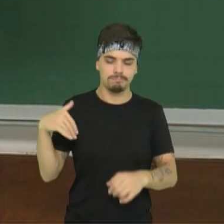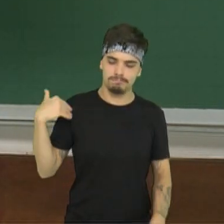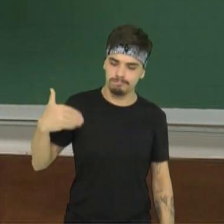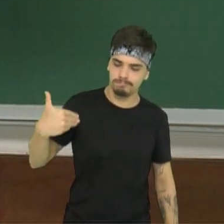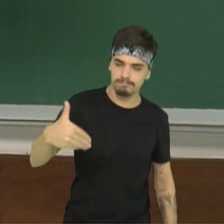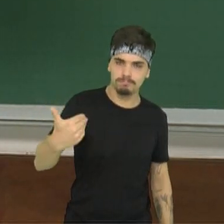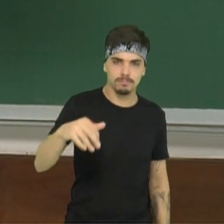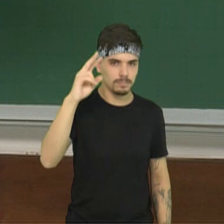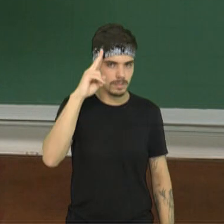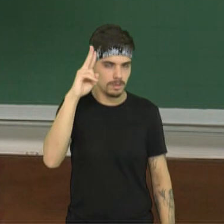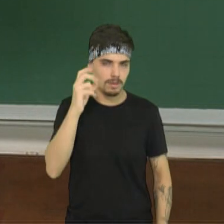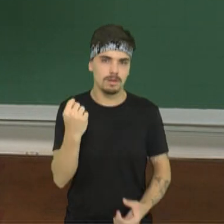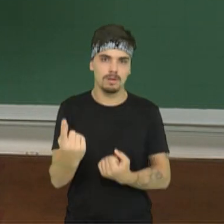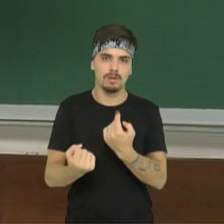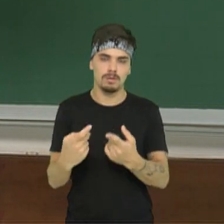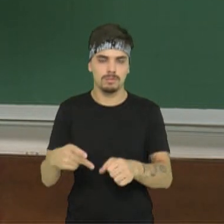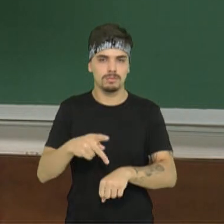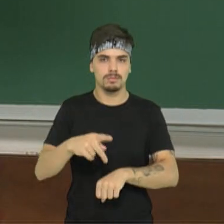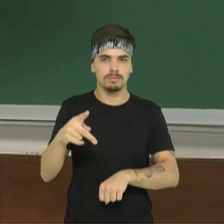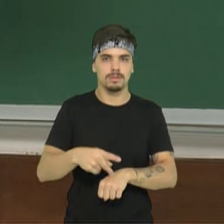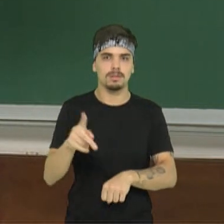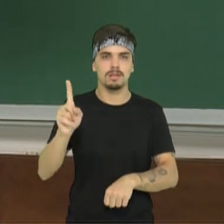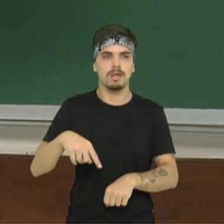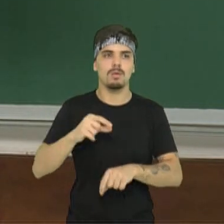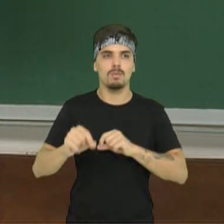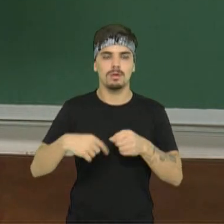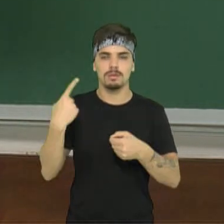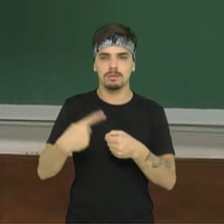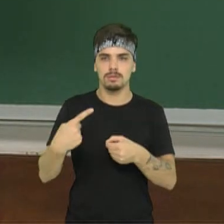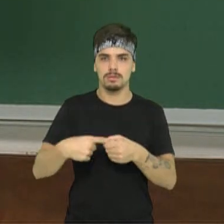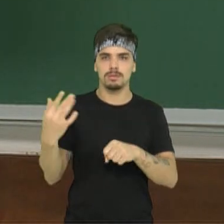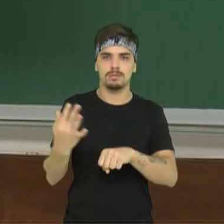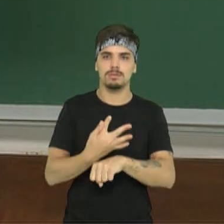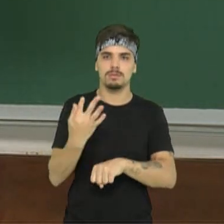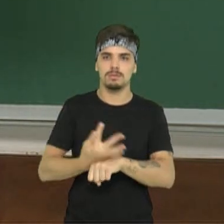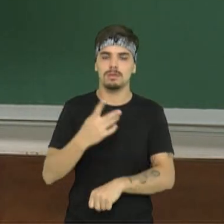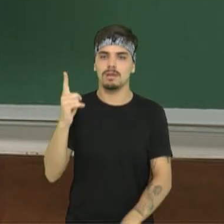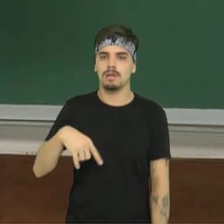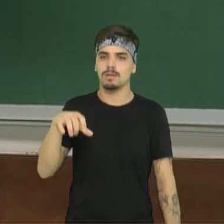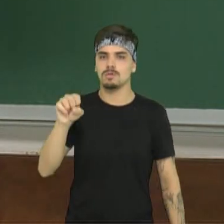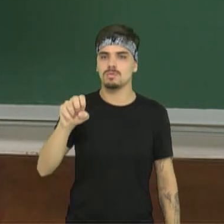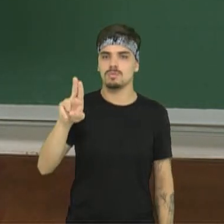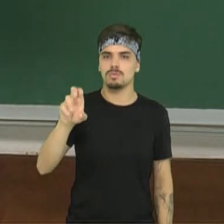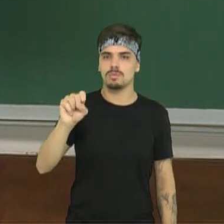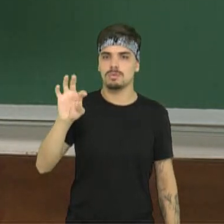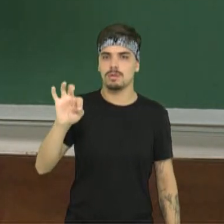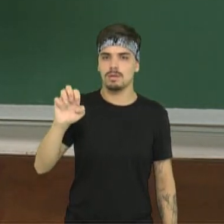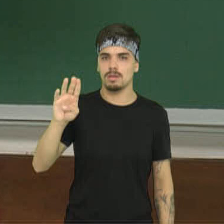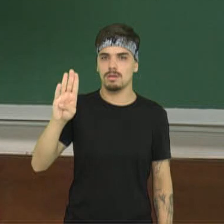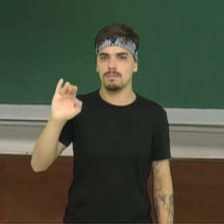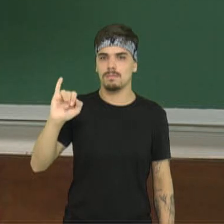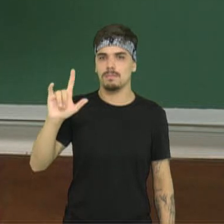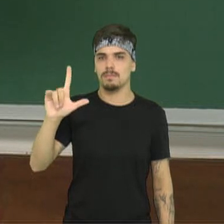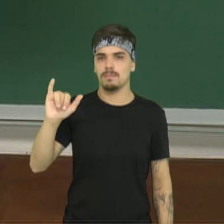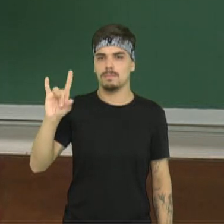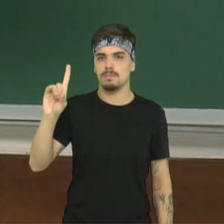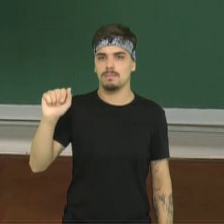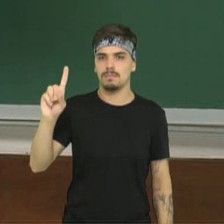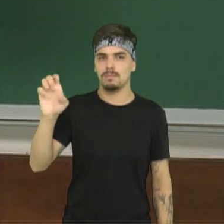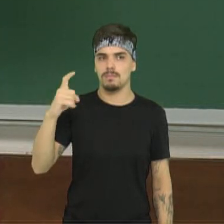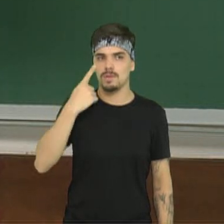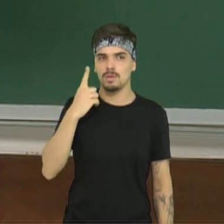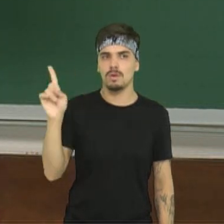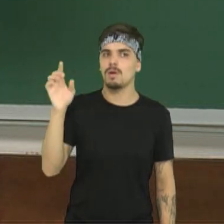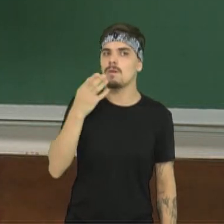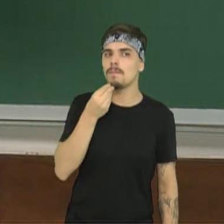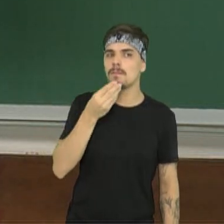alguns países dos outros continentes, são as cidades sustentáveis, é a sustentabilidade. Aqui tem o Rafael Martins Costa